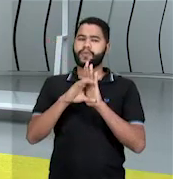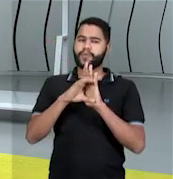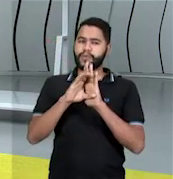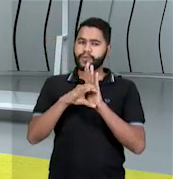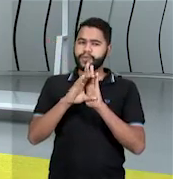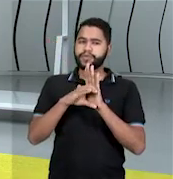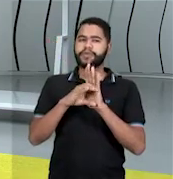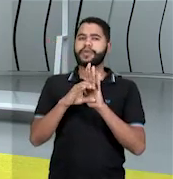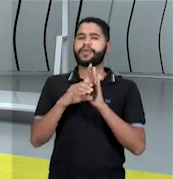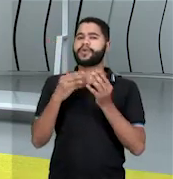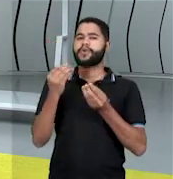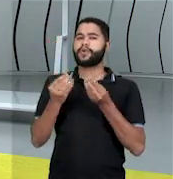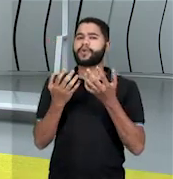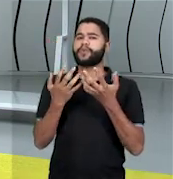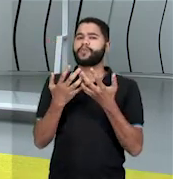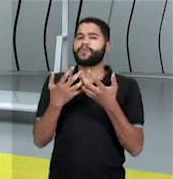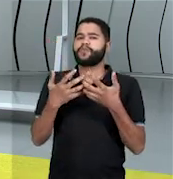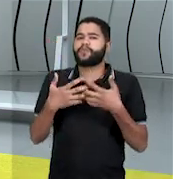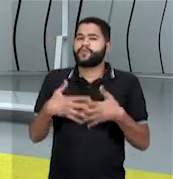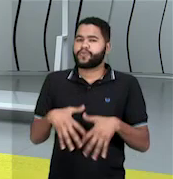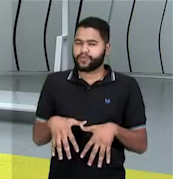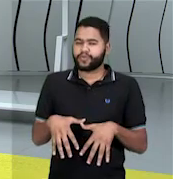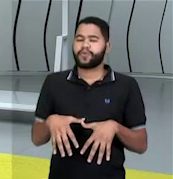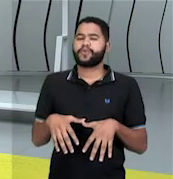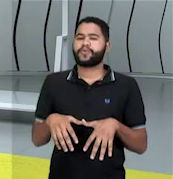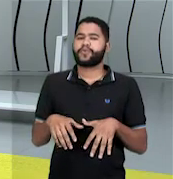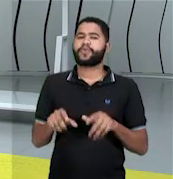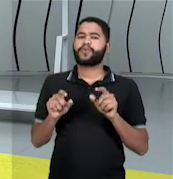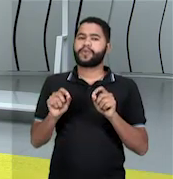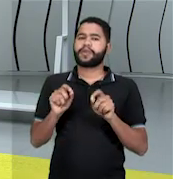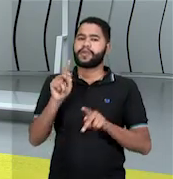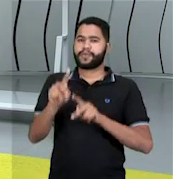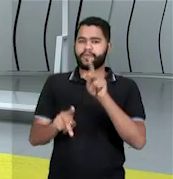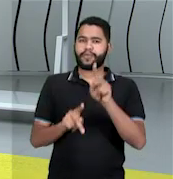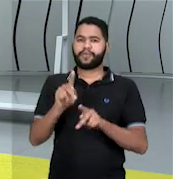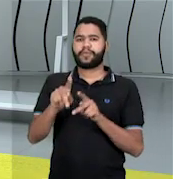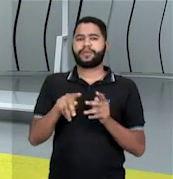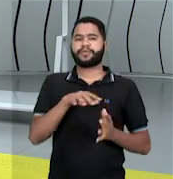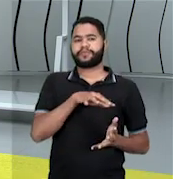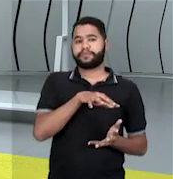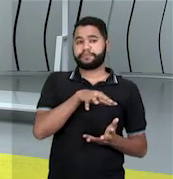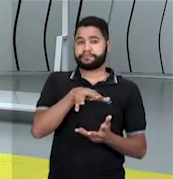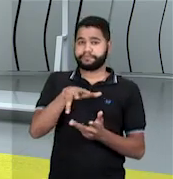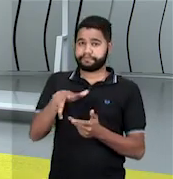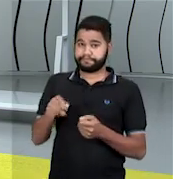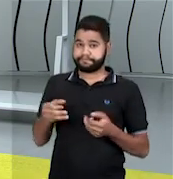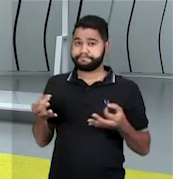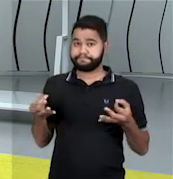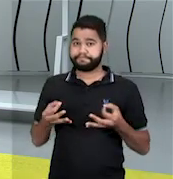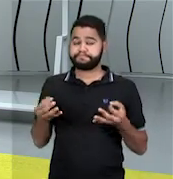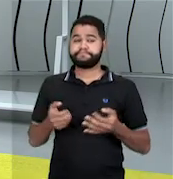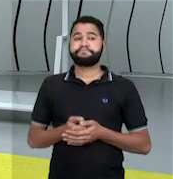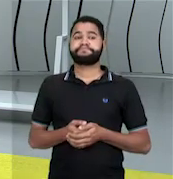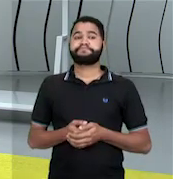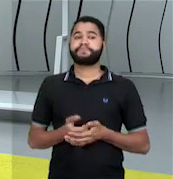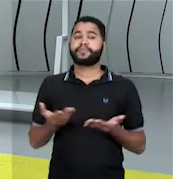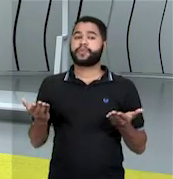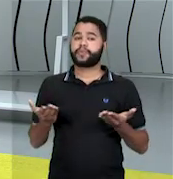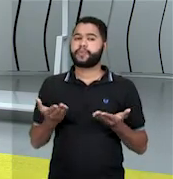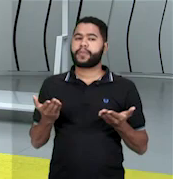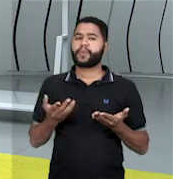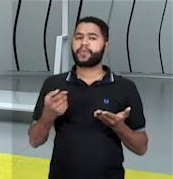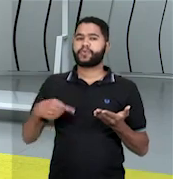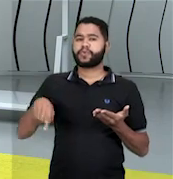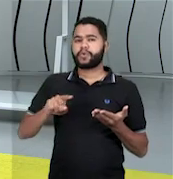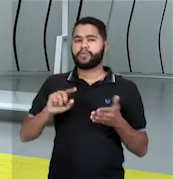gente entender como é que funciona essa questão sobre a população mundial. Perfeito? Então, para hoje, nós vamos aí